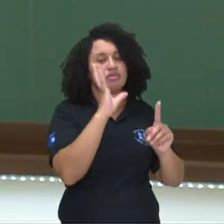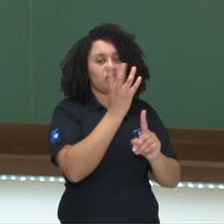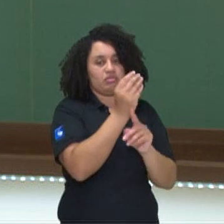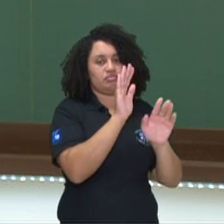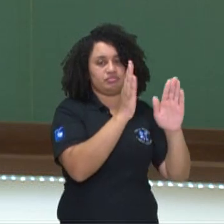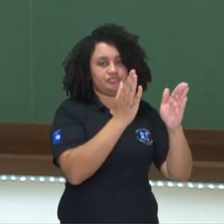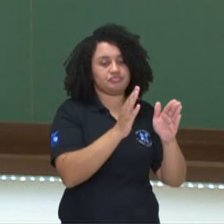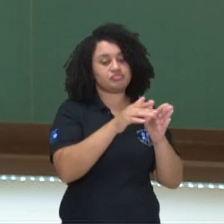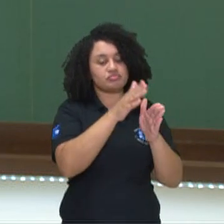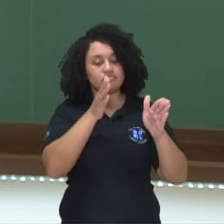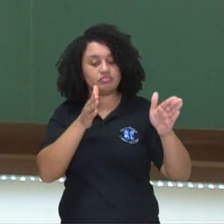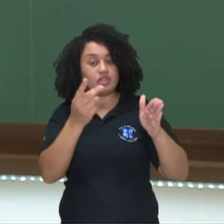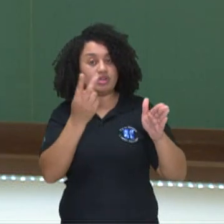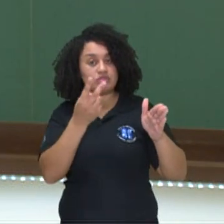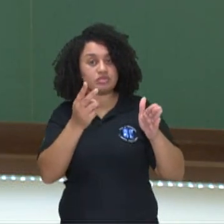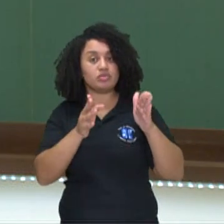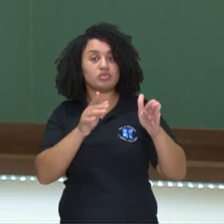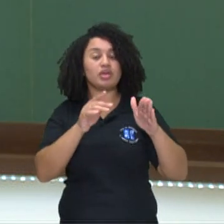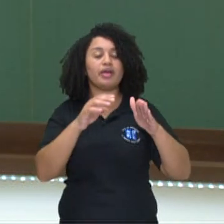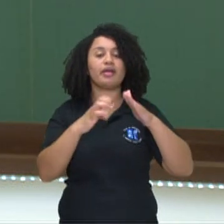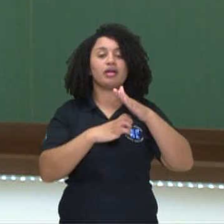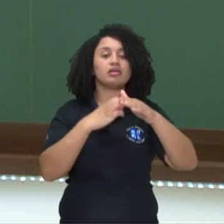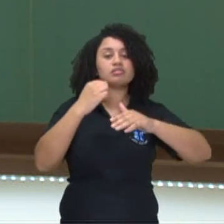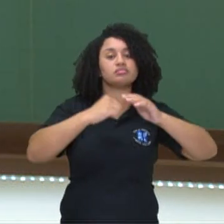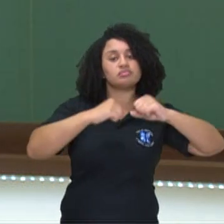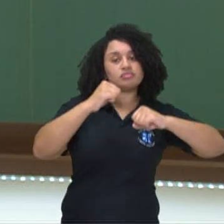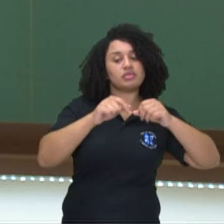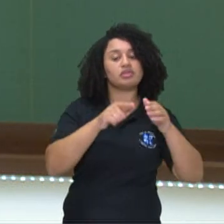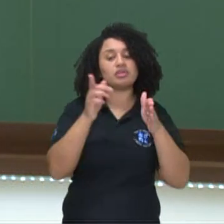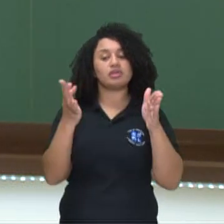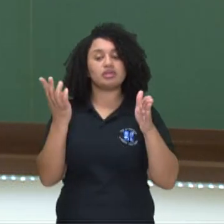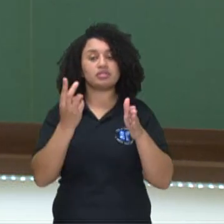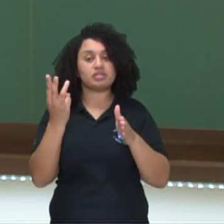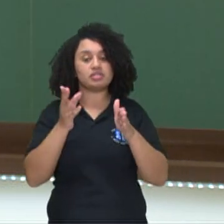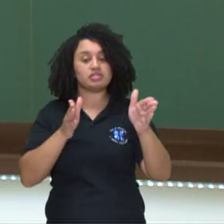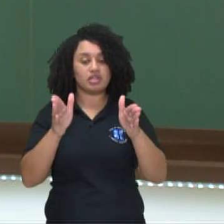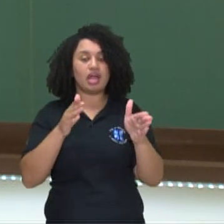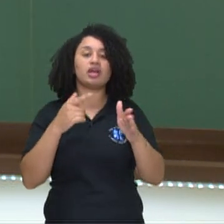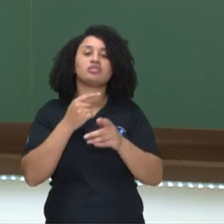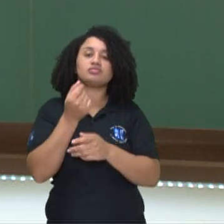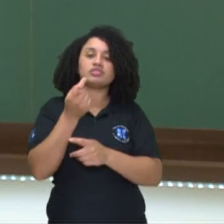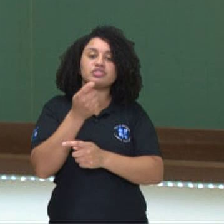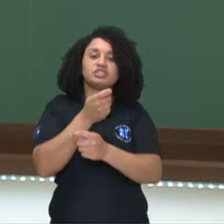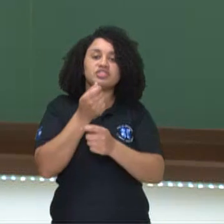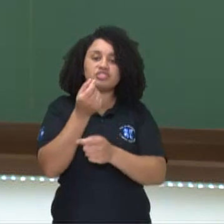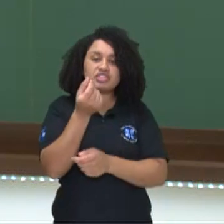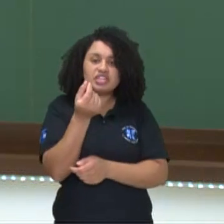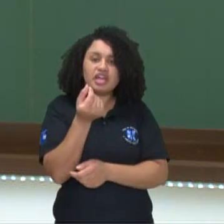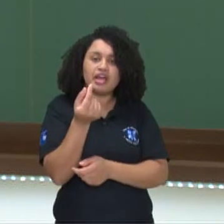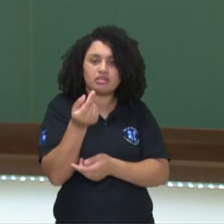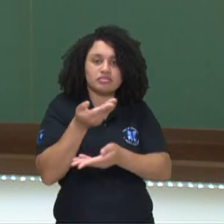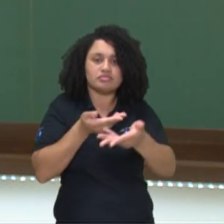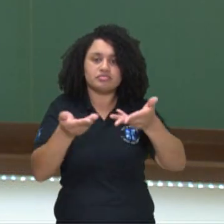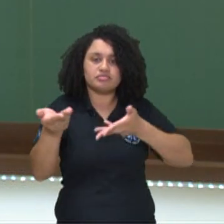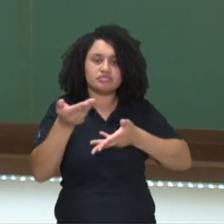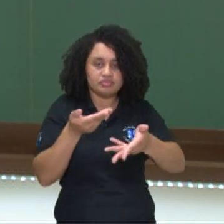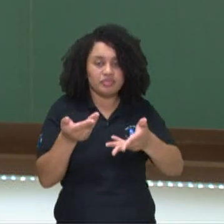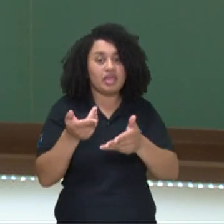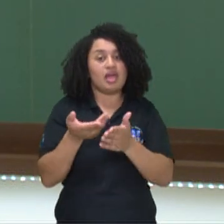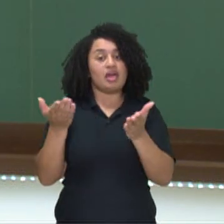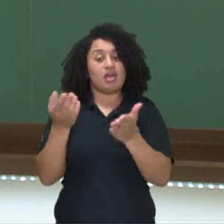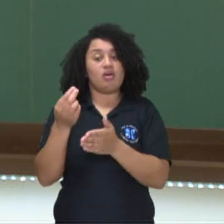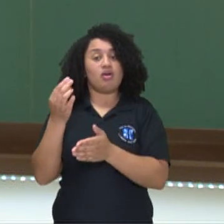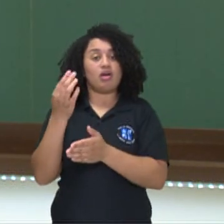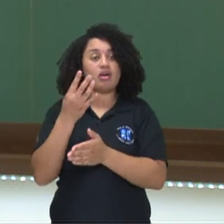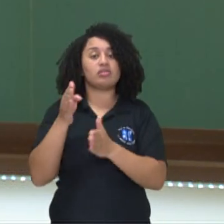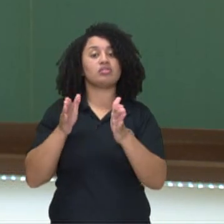Um segundo momento, industriais. Um terceiro momento, movimentação monetária. E um terceiro momento é a